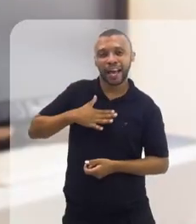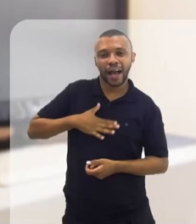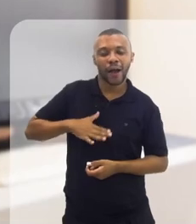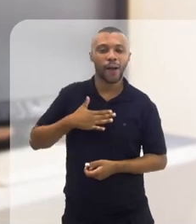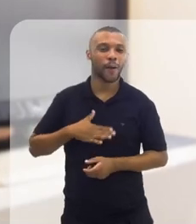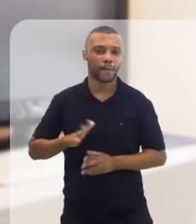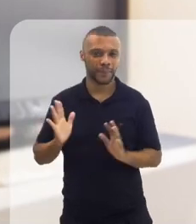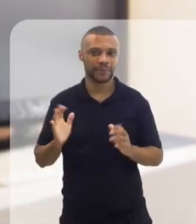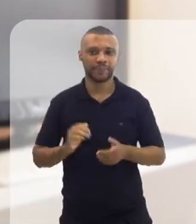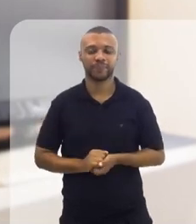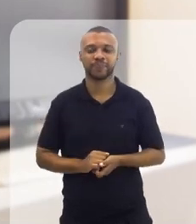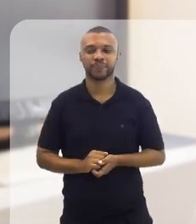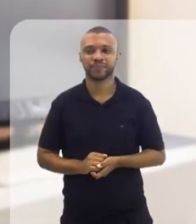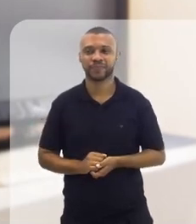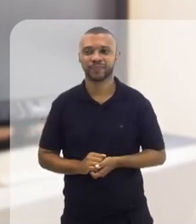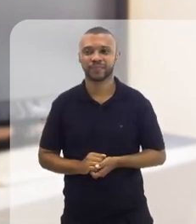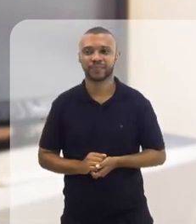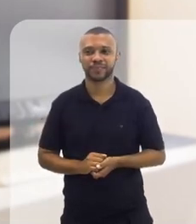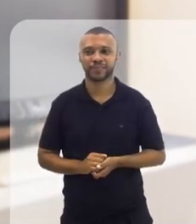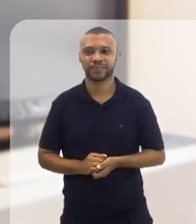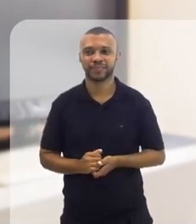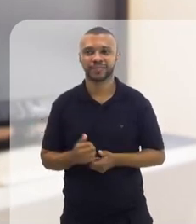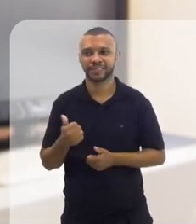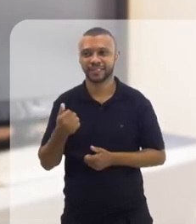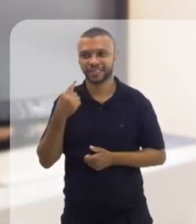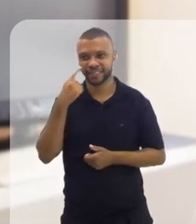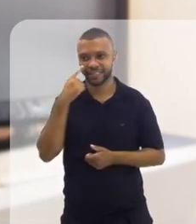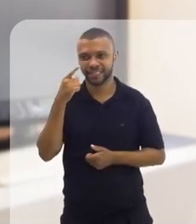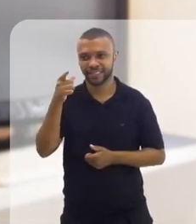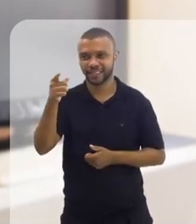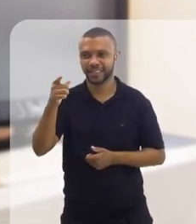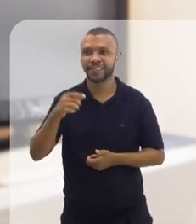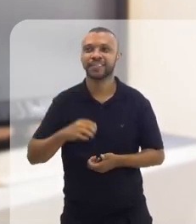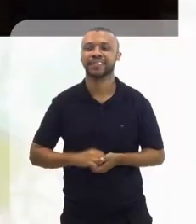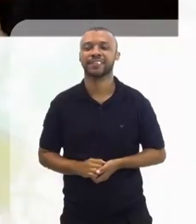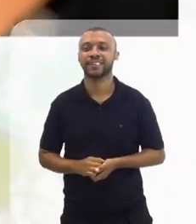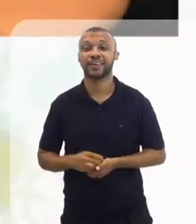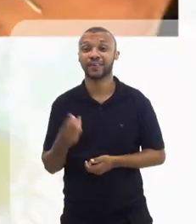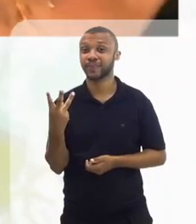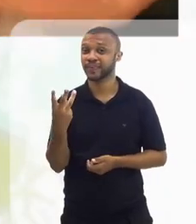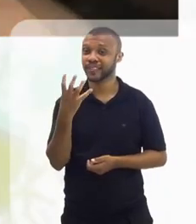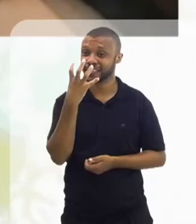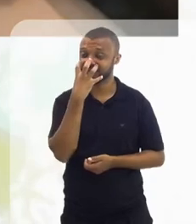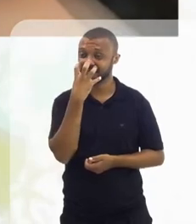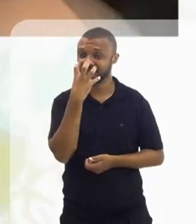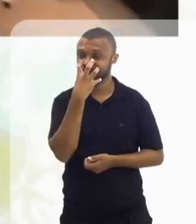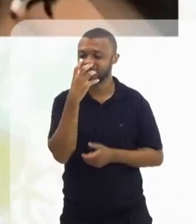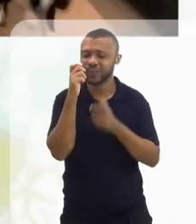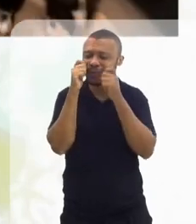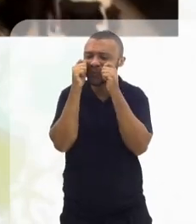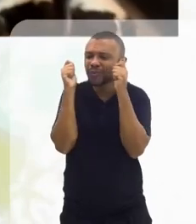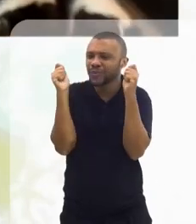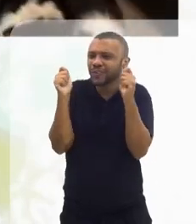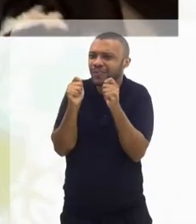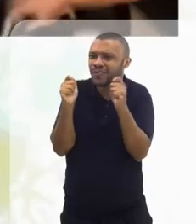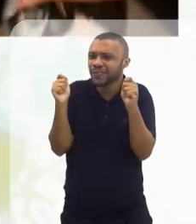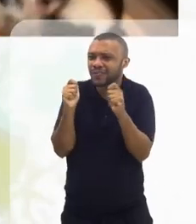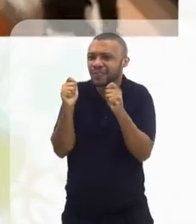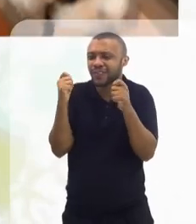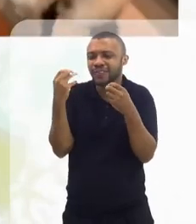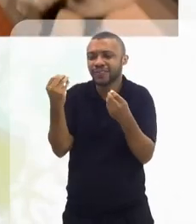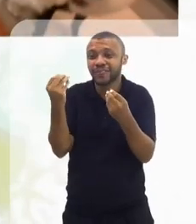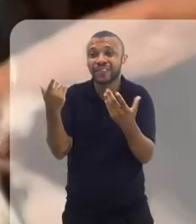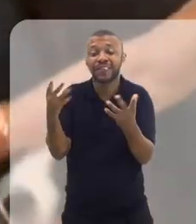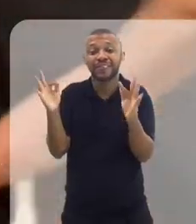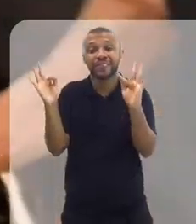tranquilinha. Cíntia, a Coquinha segura. Tá vindo, a Coquinha tá vindo. Ah, tá vindo, Coquinha. É Fred, oh, meu Deus